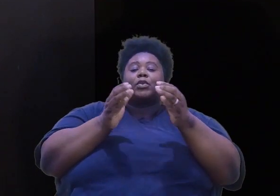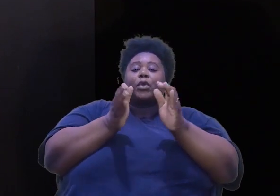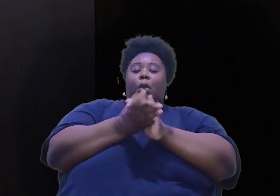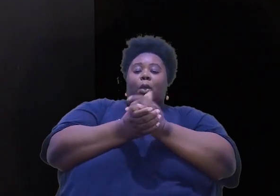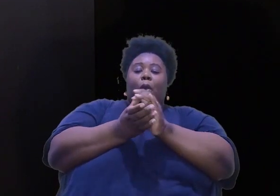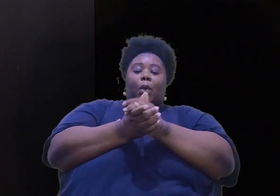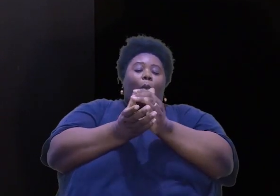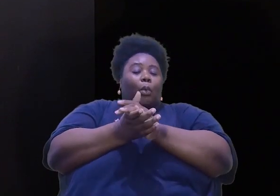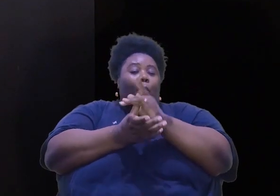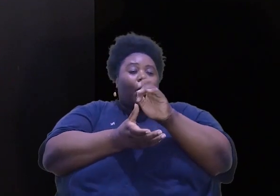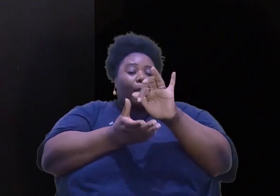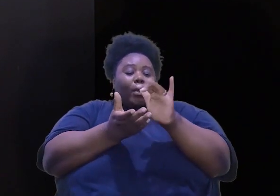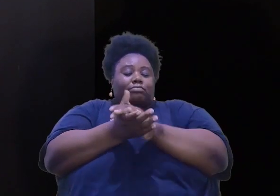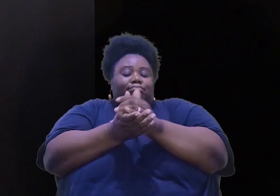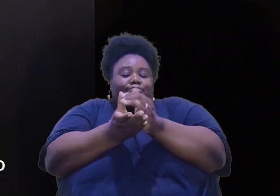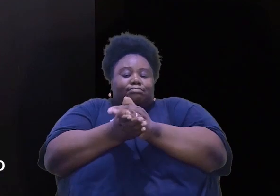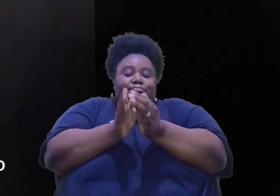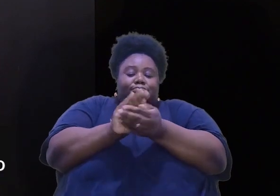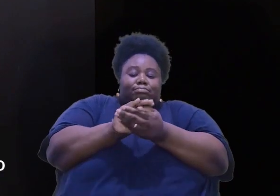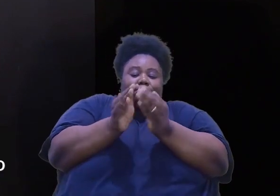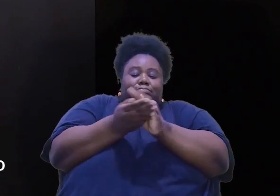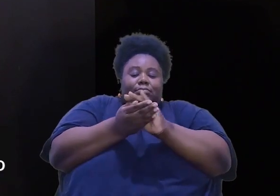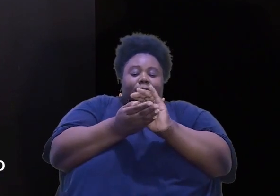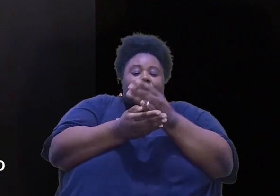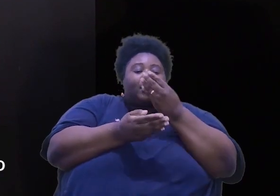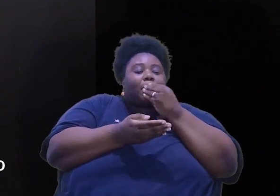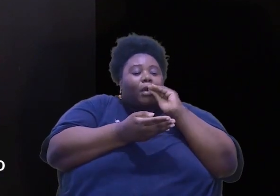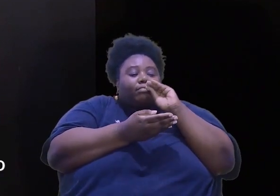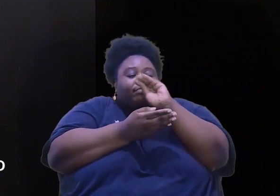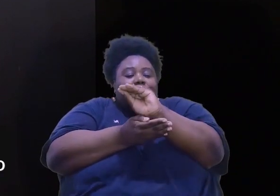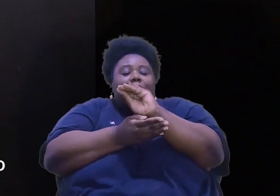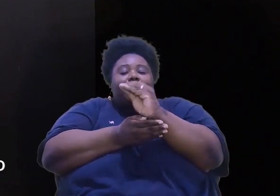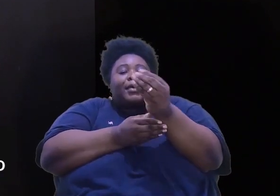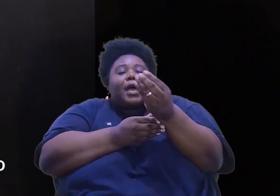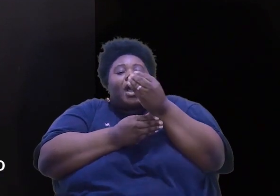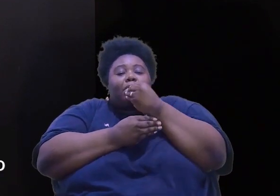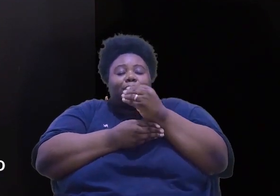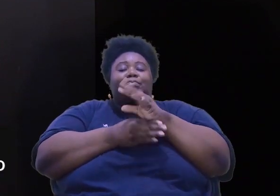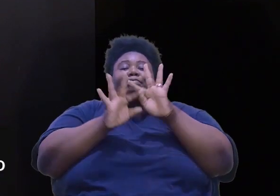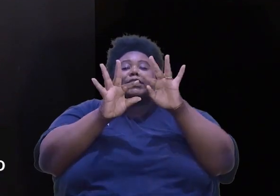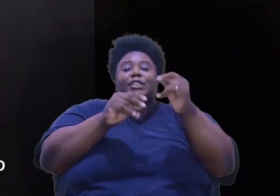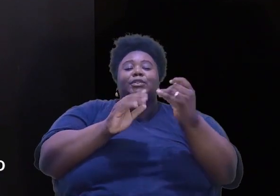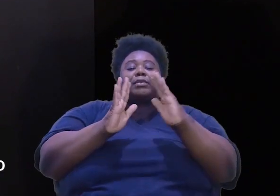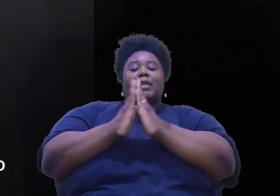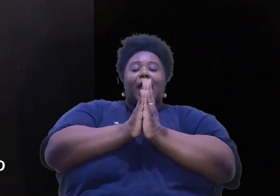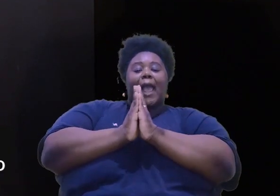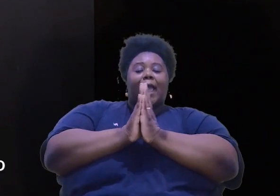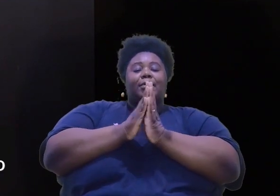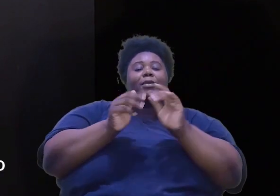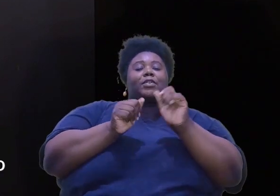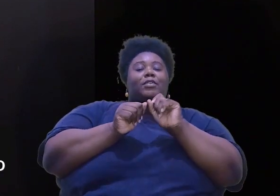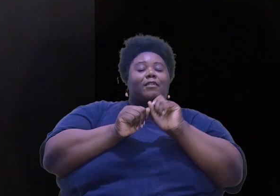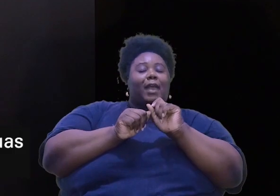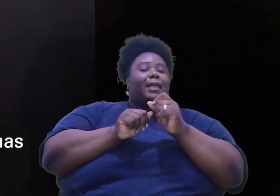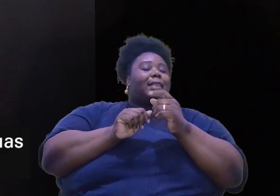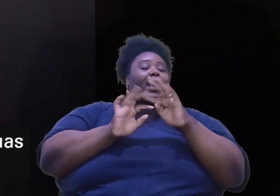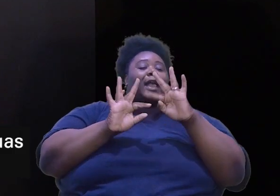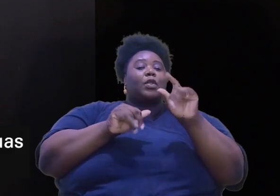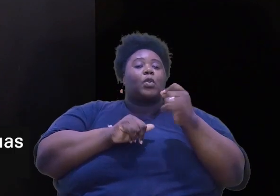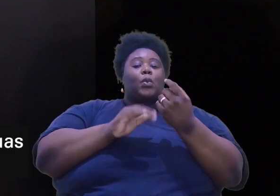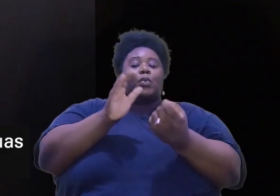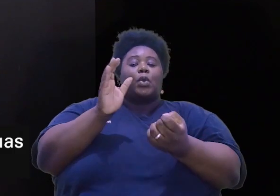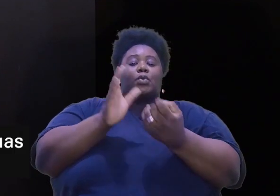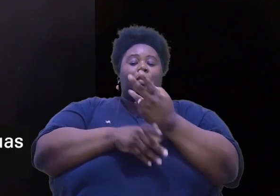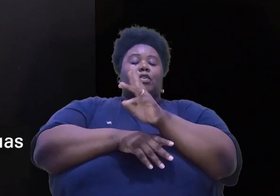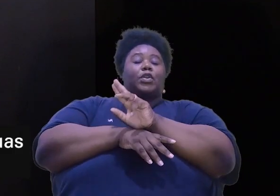que mãe amassava com as mãos e enfiava em nossas bocas, as bonecas de capim ou bruxas de pano que nasciam